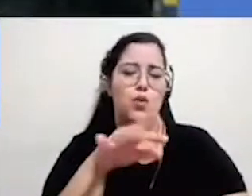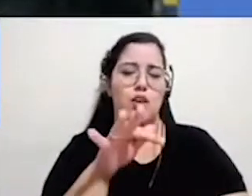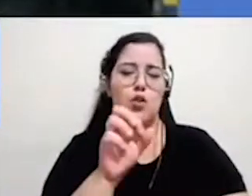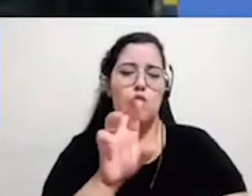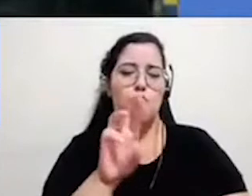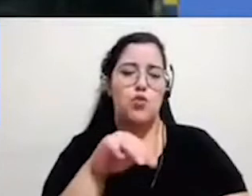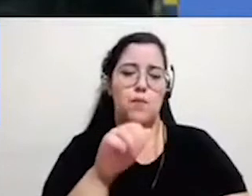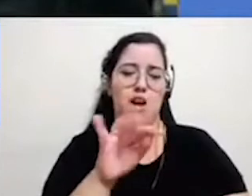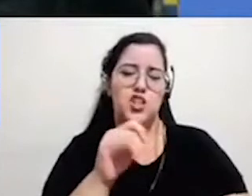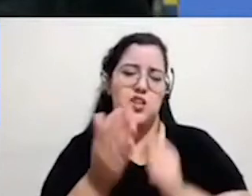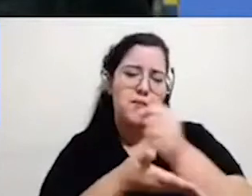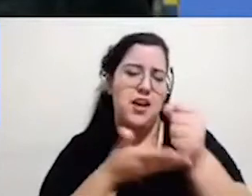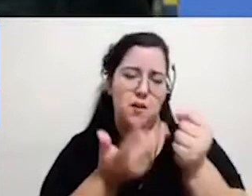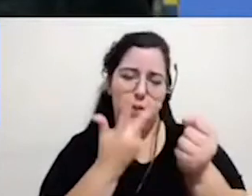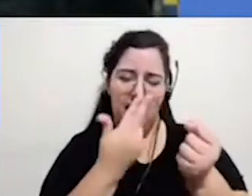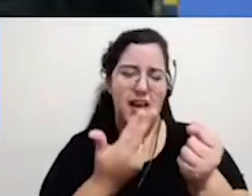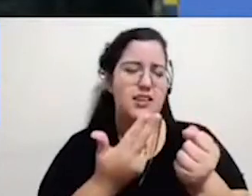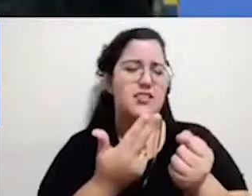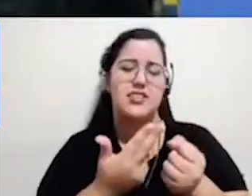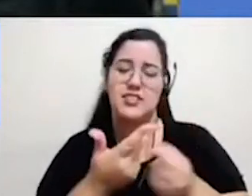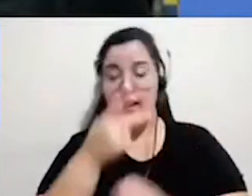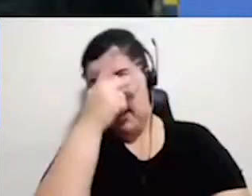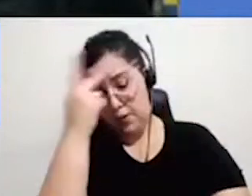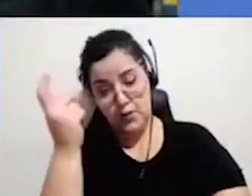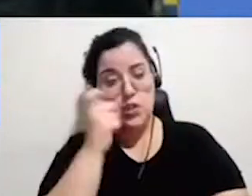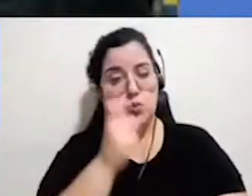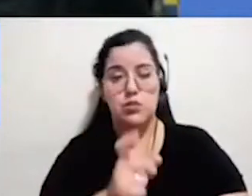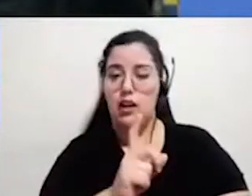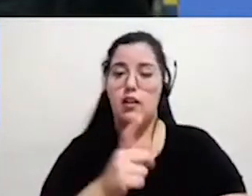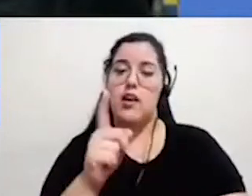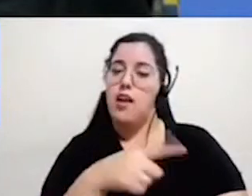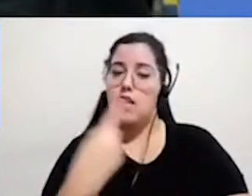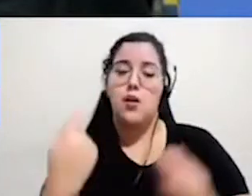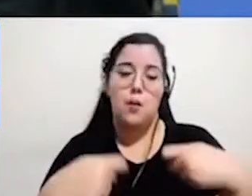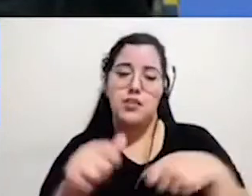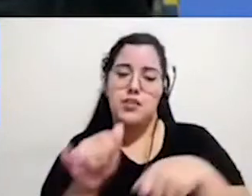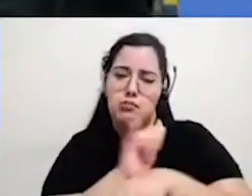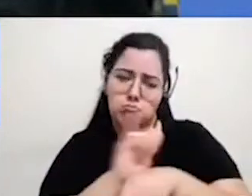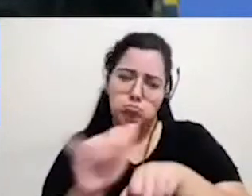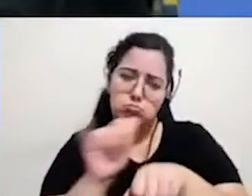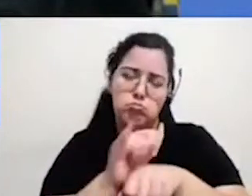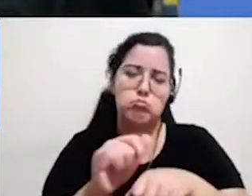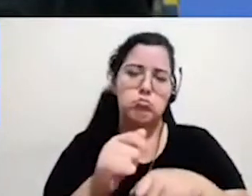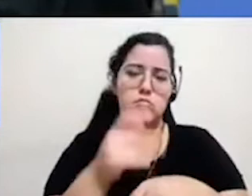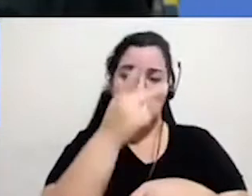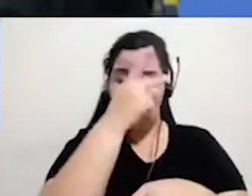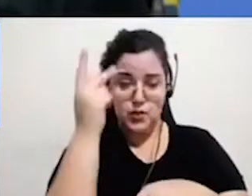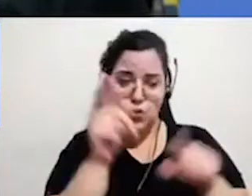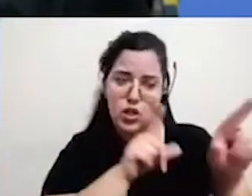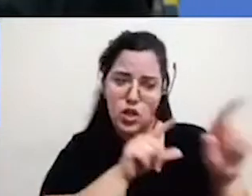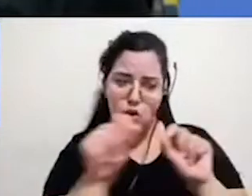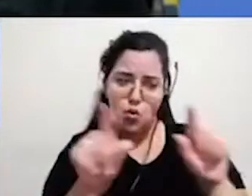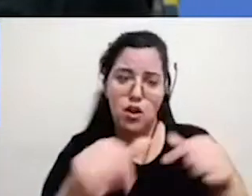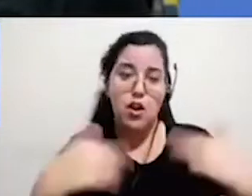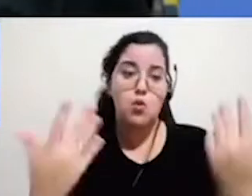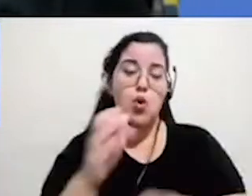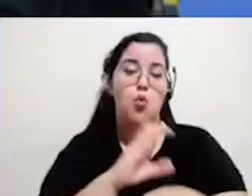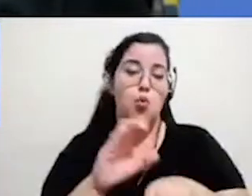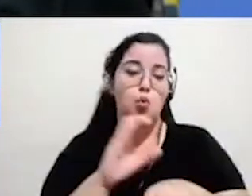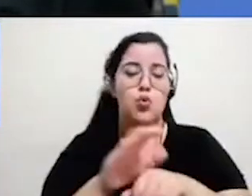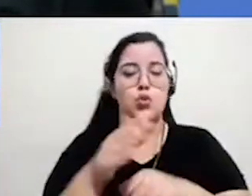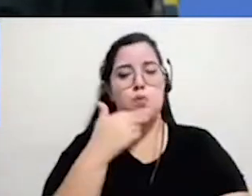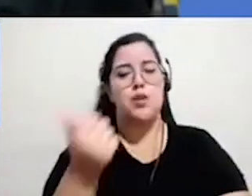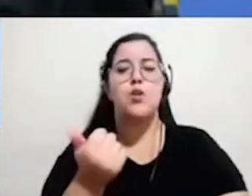vencer. Também no campo da comunicação, a gente tem que colocar para os jovens horizontes, né? É para